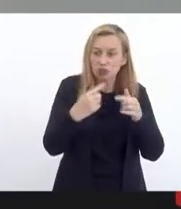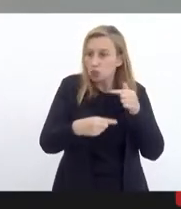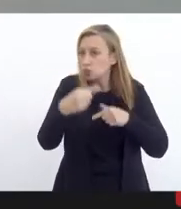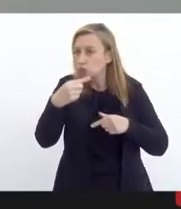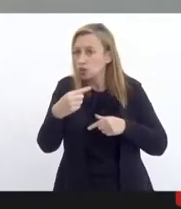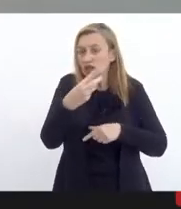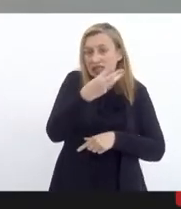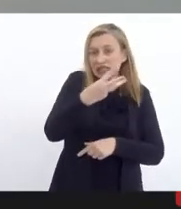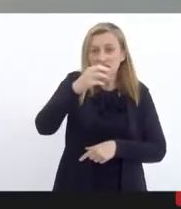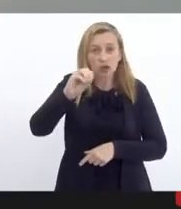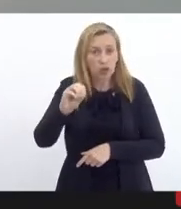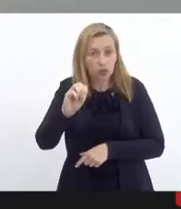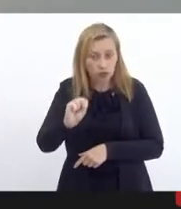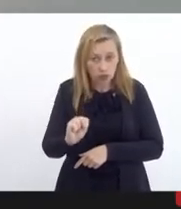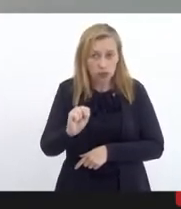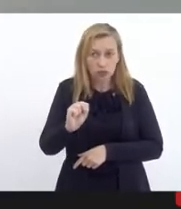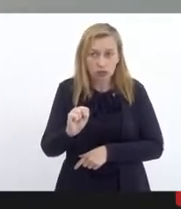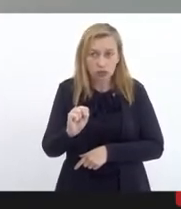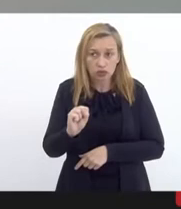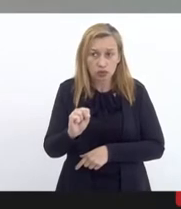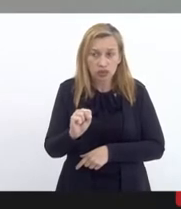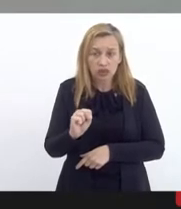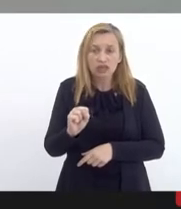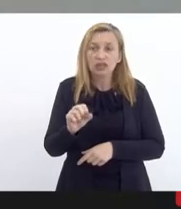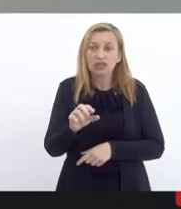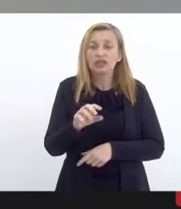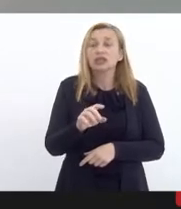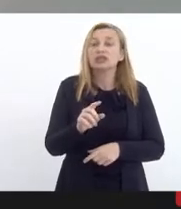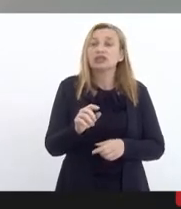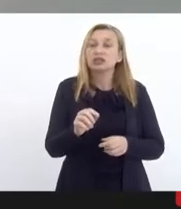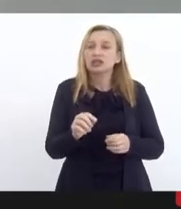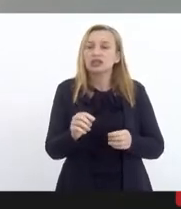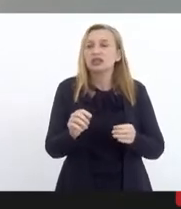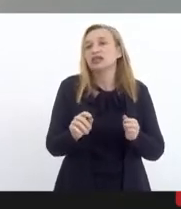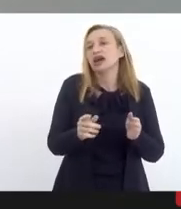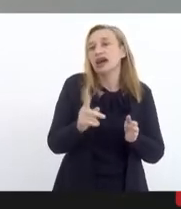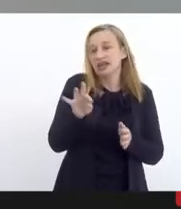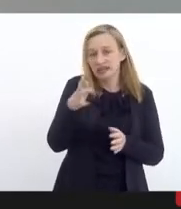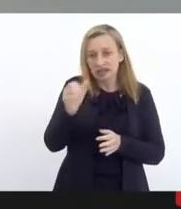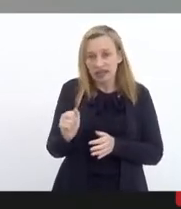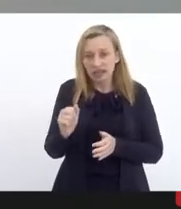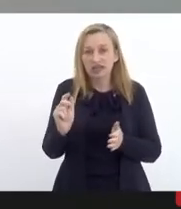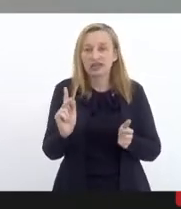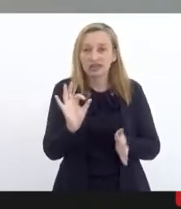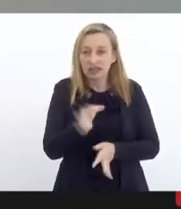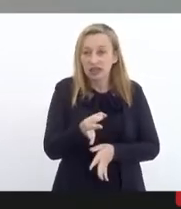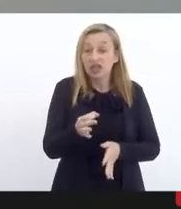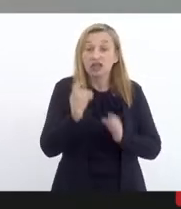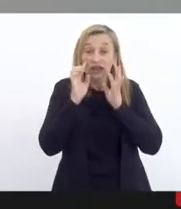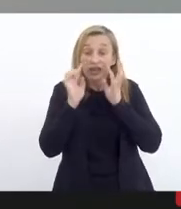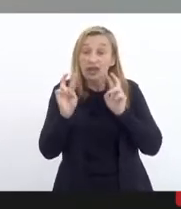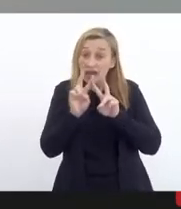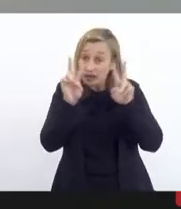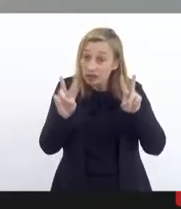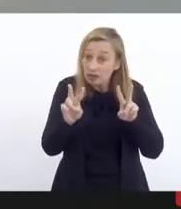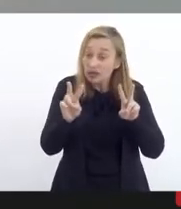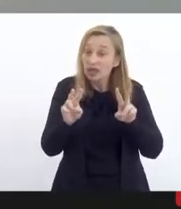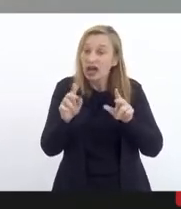de 38% das receitas realizadas, né? Quer dizer, a gente vê claramente a dificuldade,